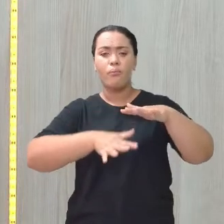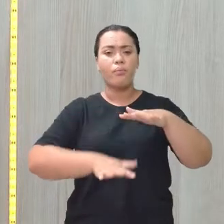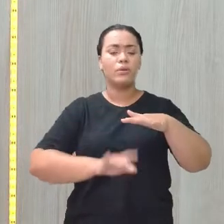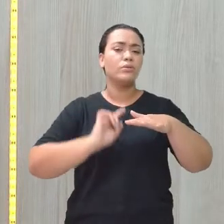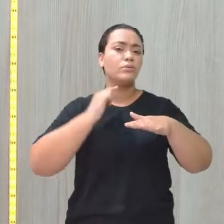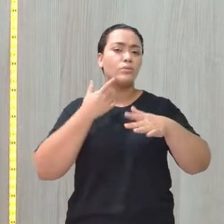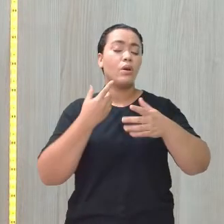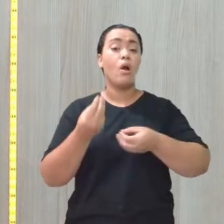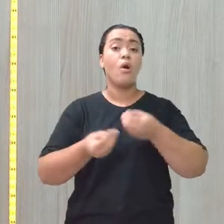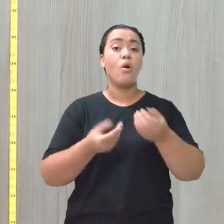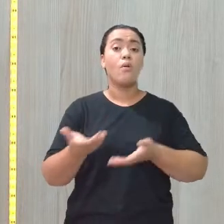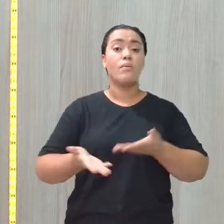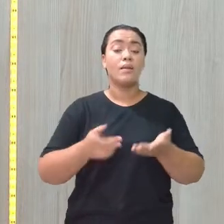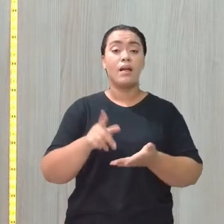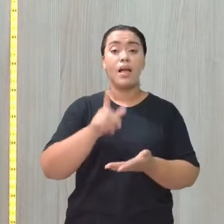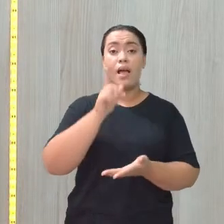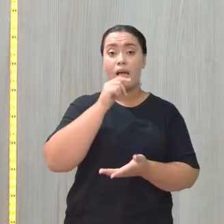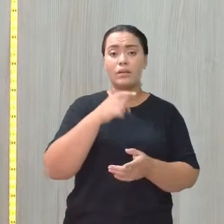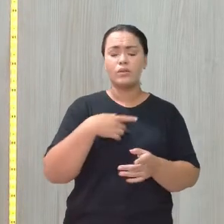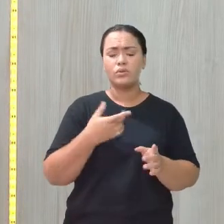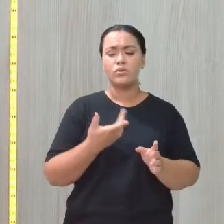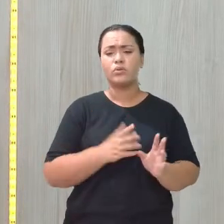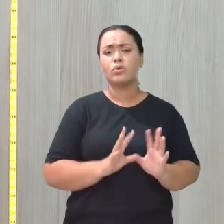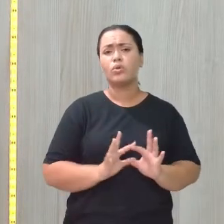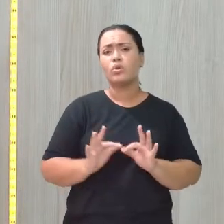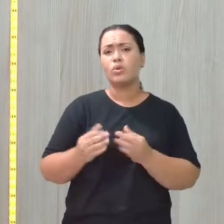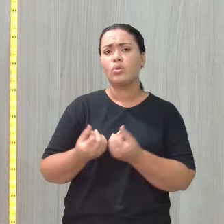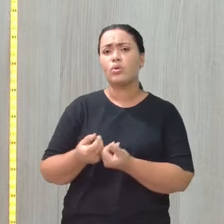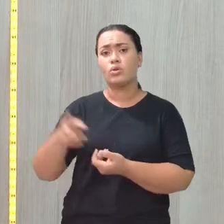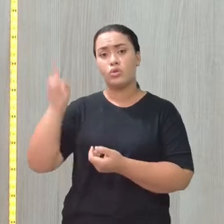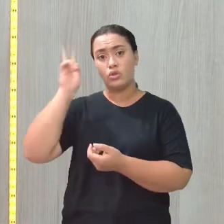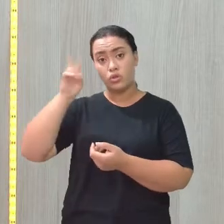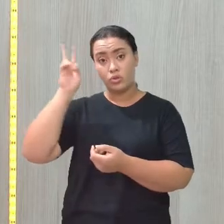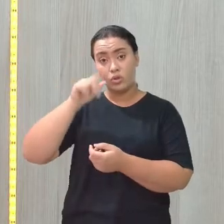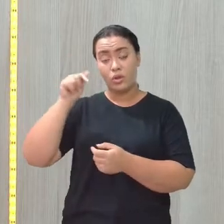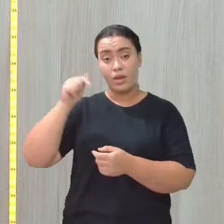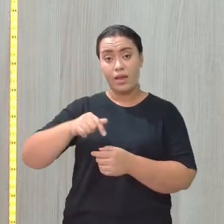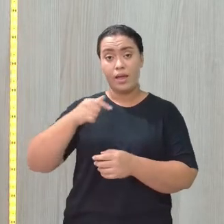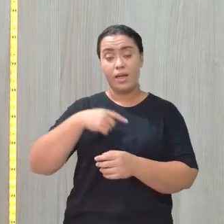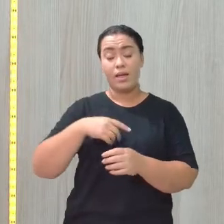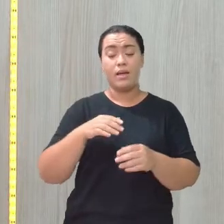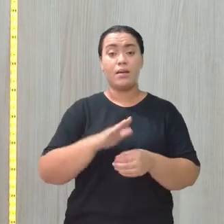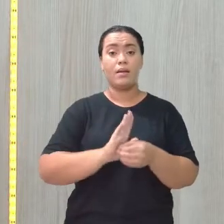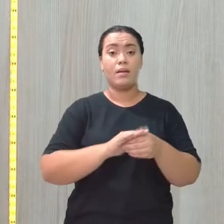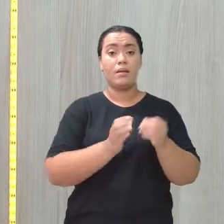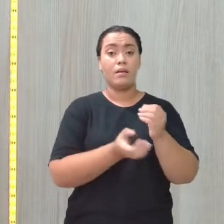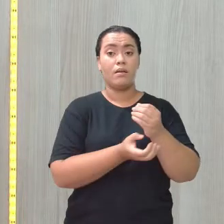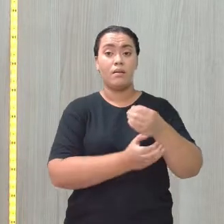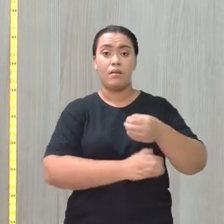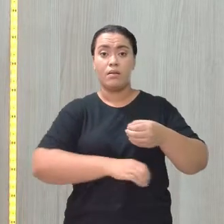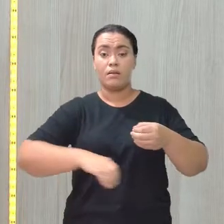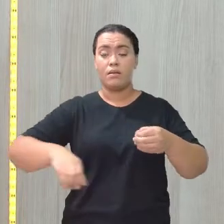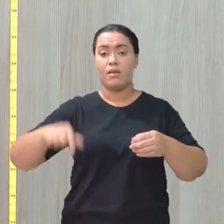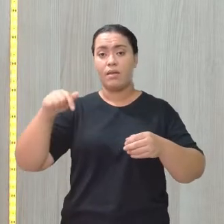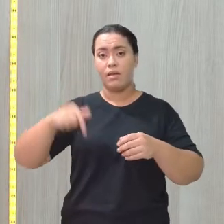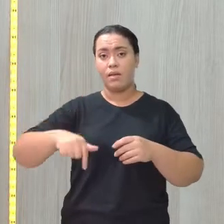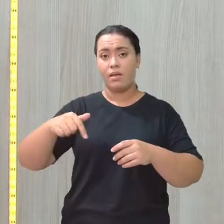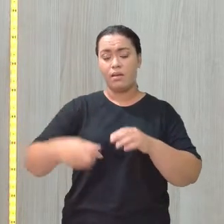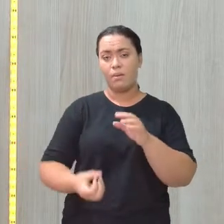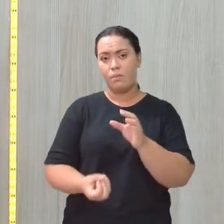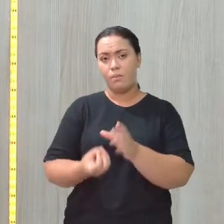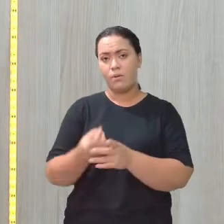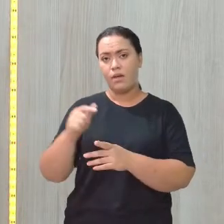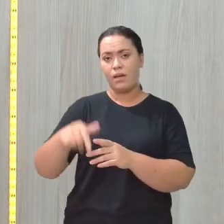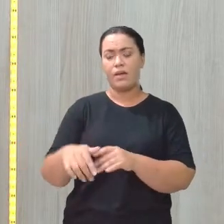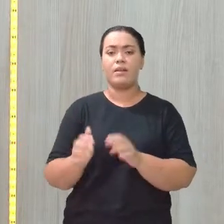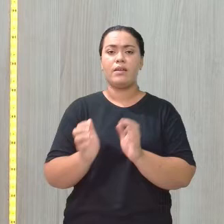de tratamento da água, toda a história de saneamento básico daqui da cidade do Recife, desde que surgiu o saneamento básico, desde que